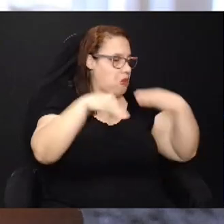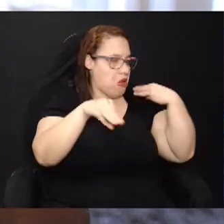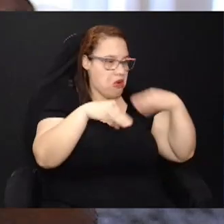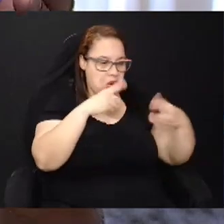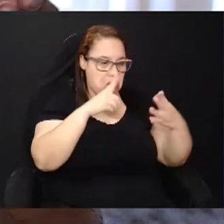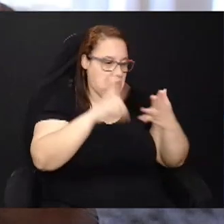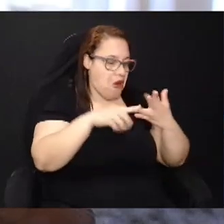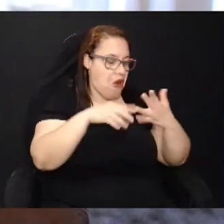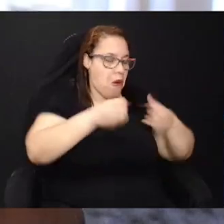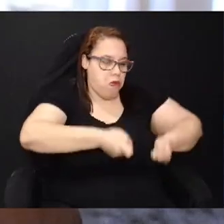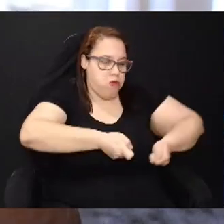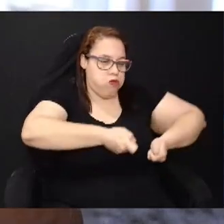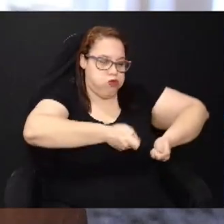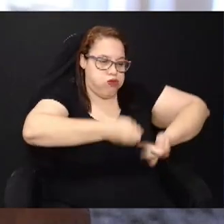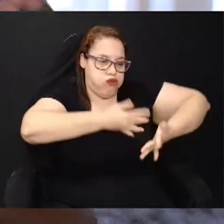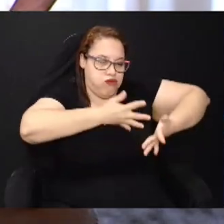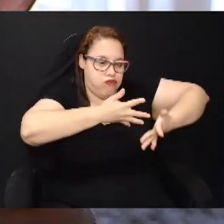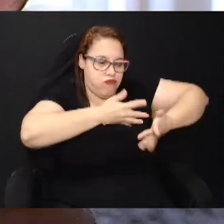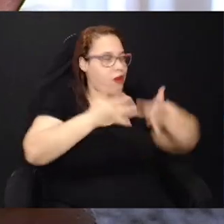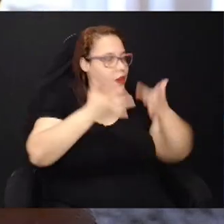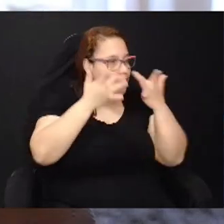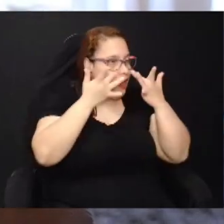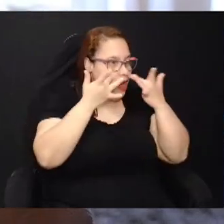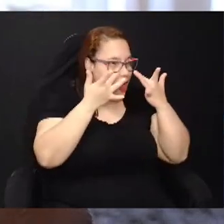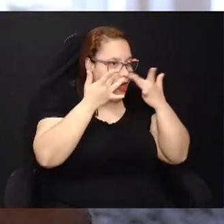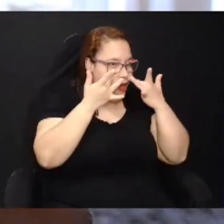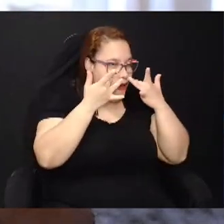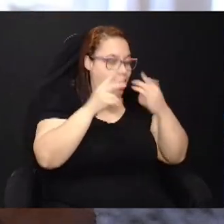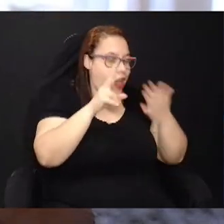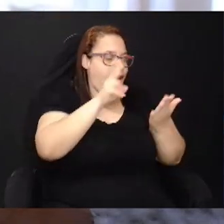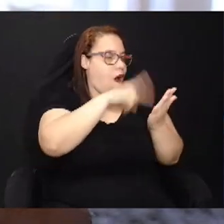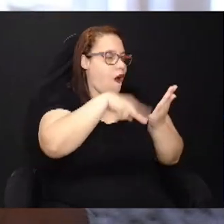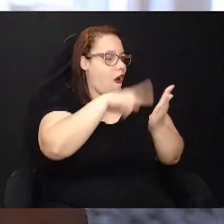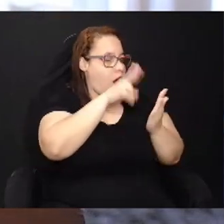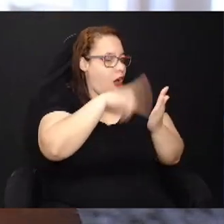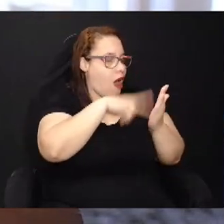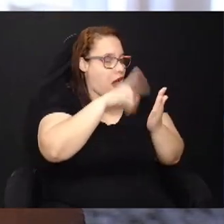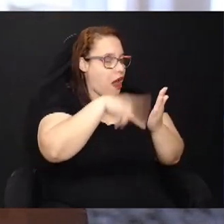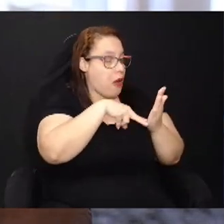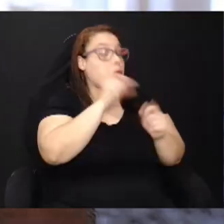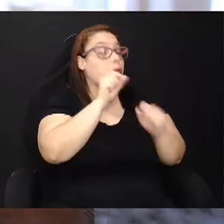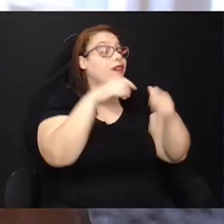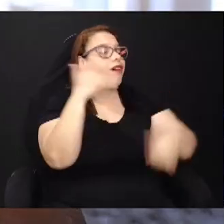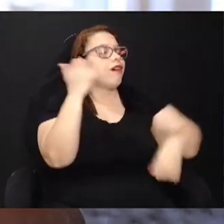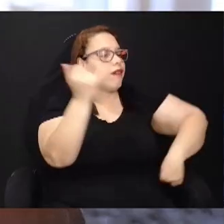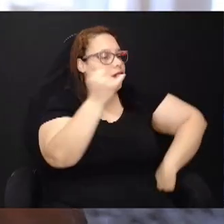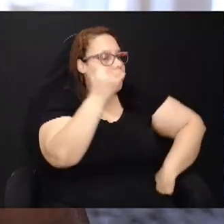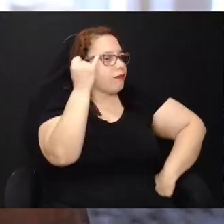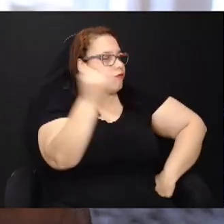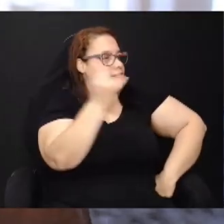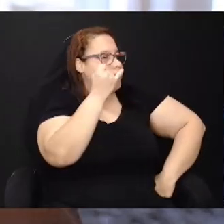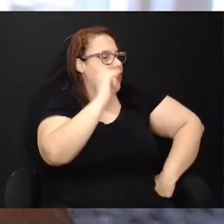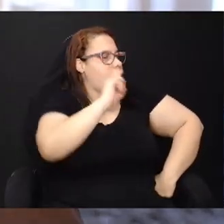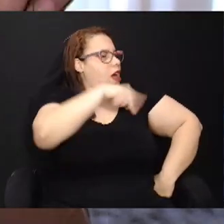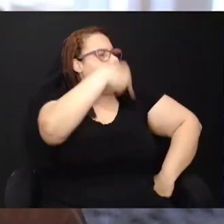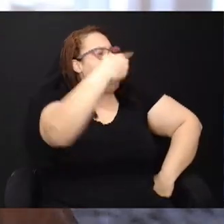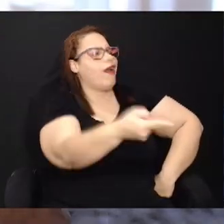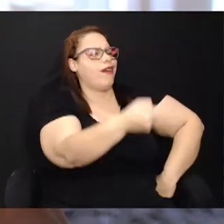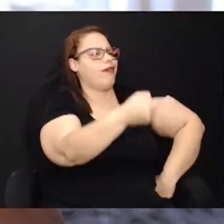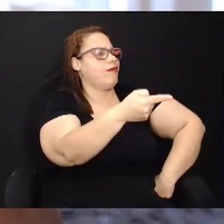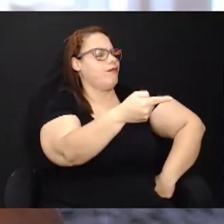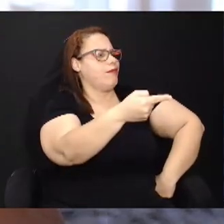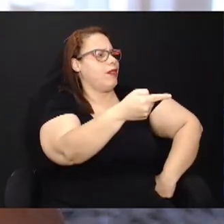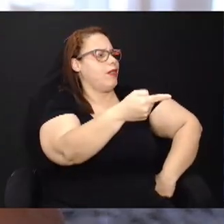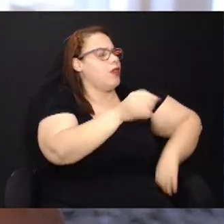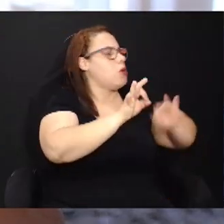poesia, teatro, leitura. O que é importante? Que a gente faça além do que está simplesmente